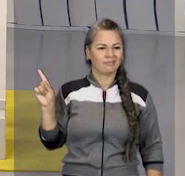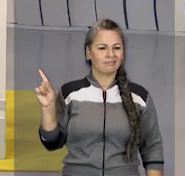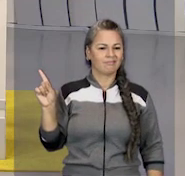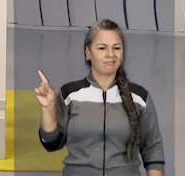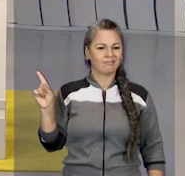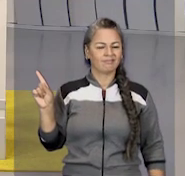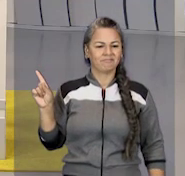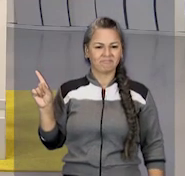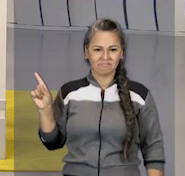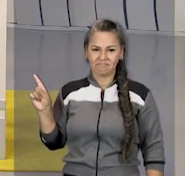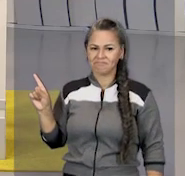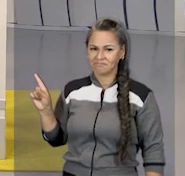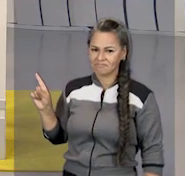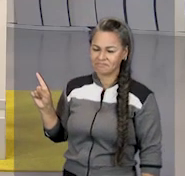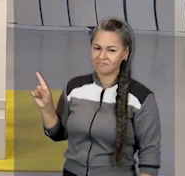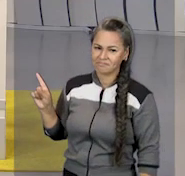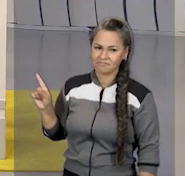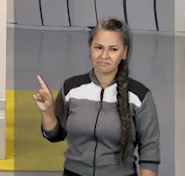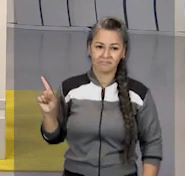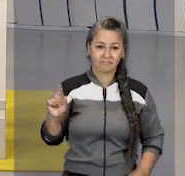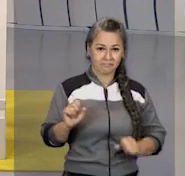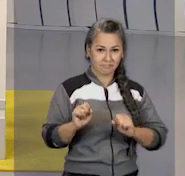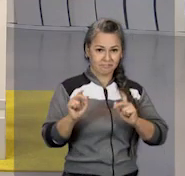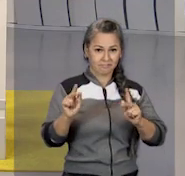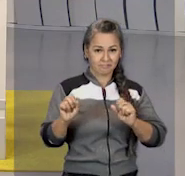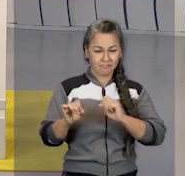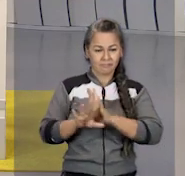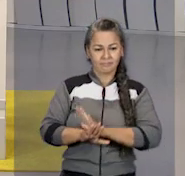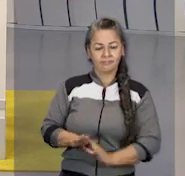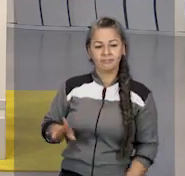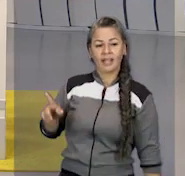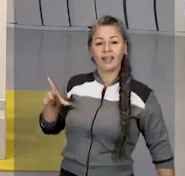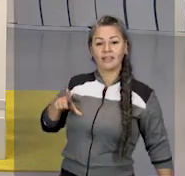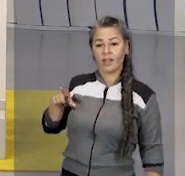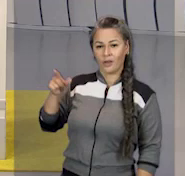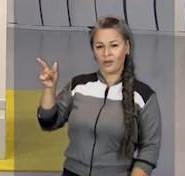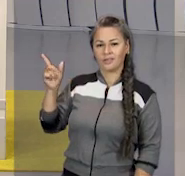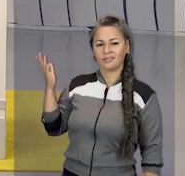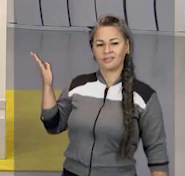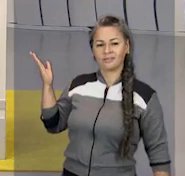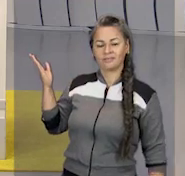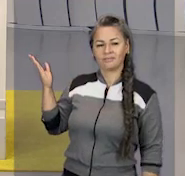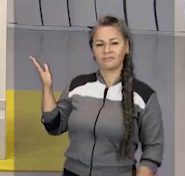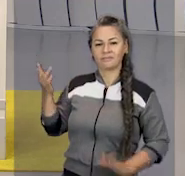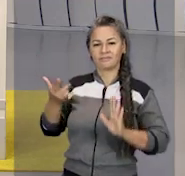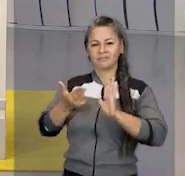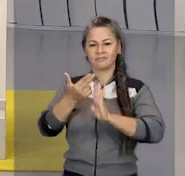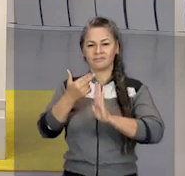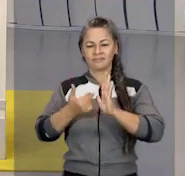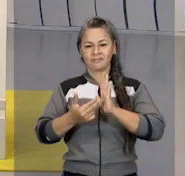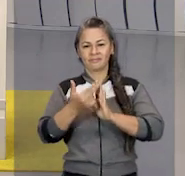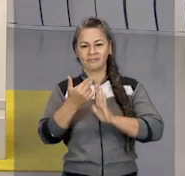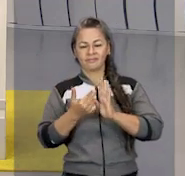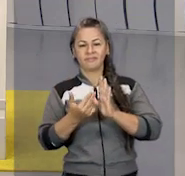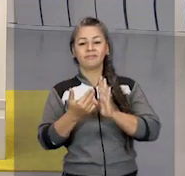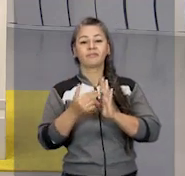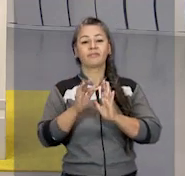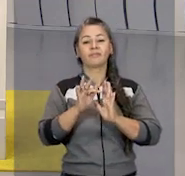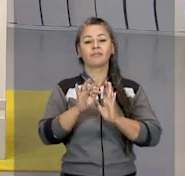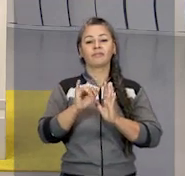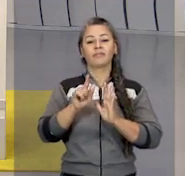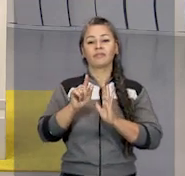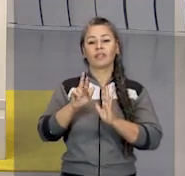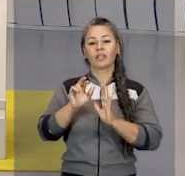e agora a gente tem também uma outra figura de linguagem que é bem interessante, que é a